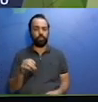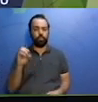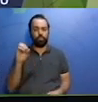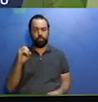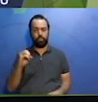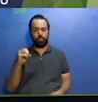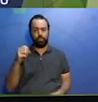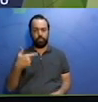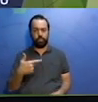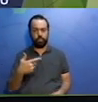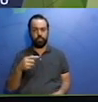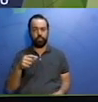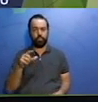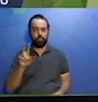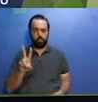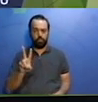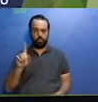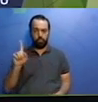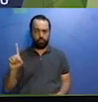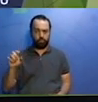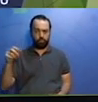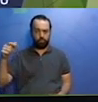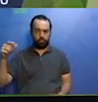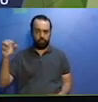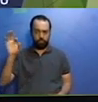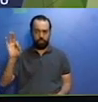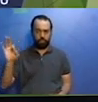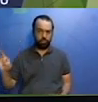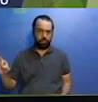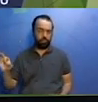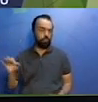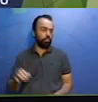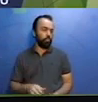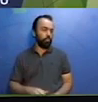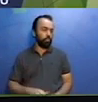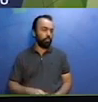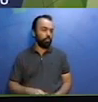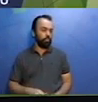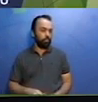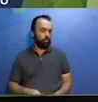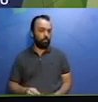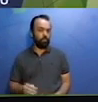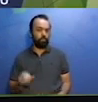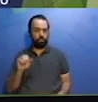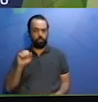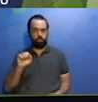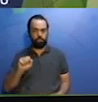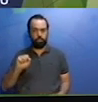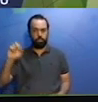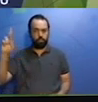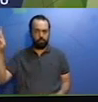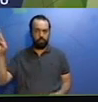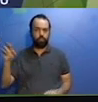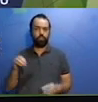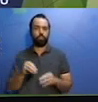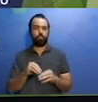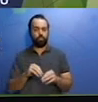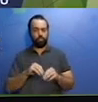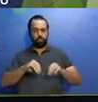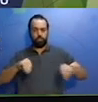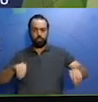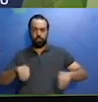envolvidos. Inclusive tem o argônio, que é um objeto do nosso estudo. Então, do ar atmosférico, nós vamos separar o gás